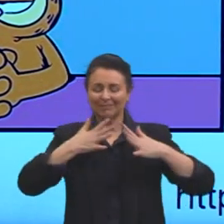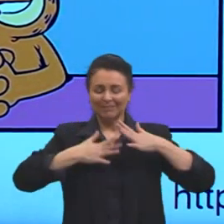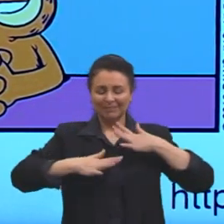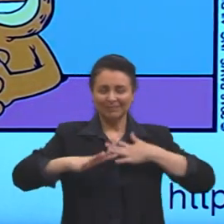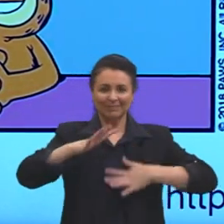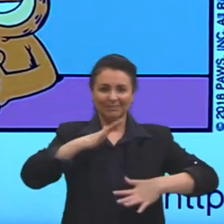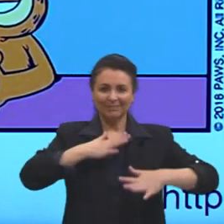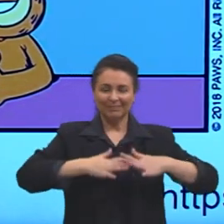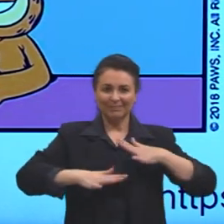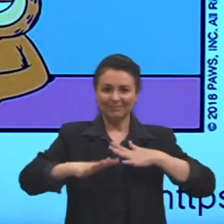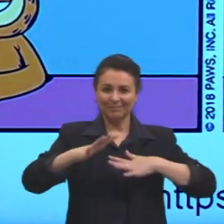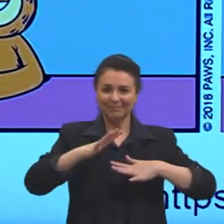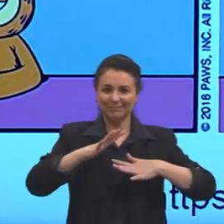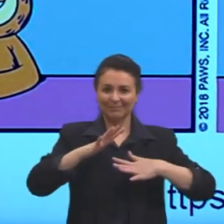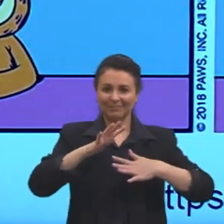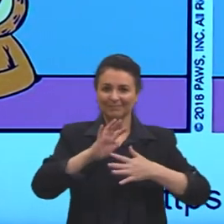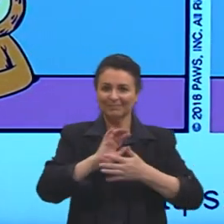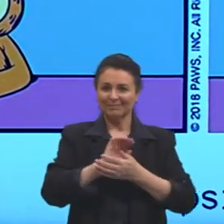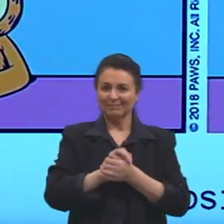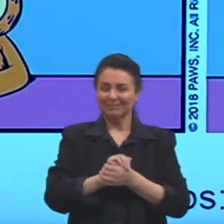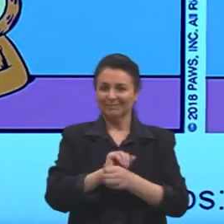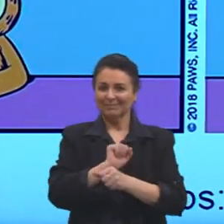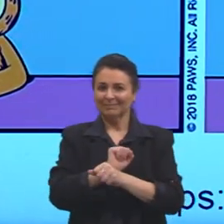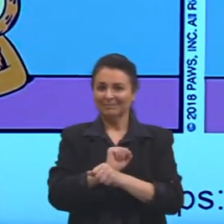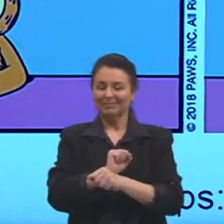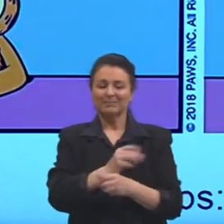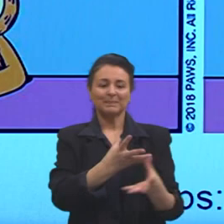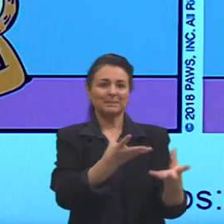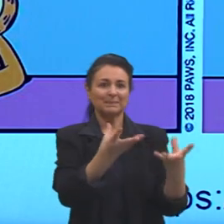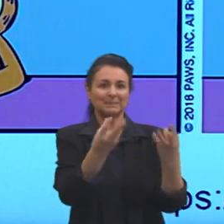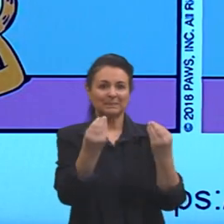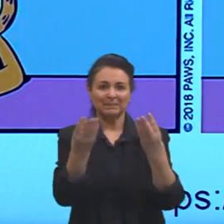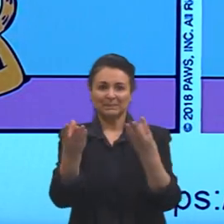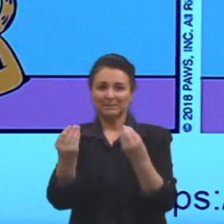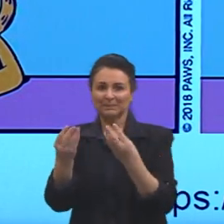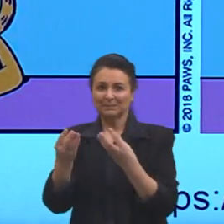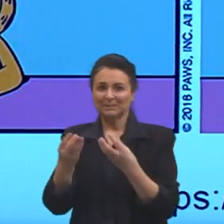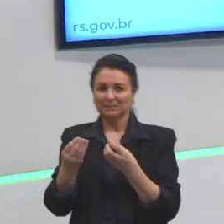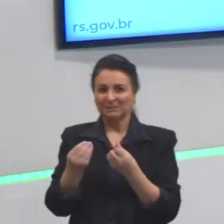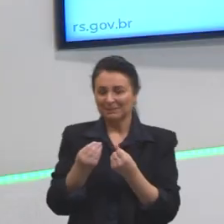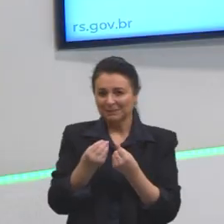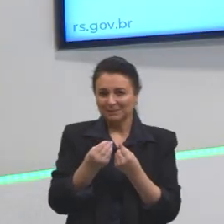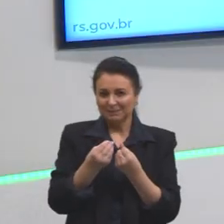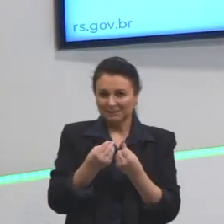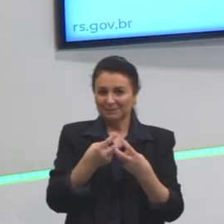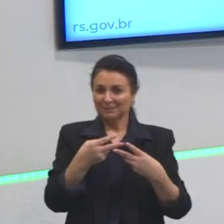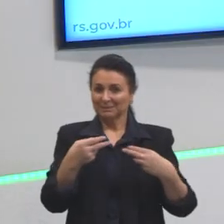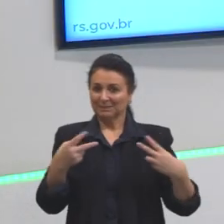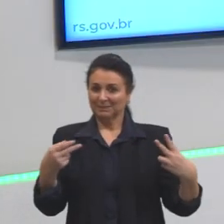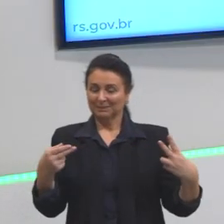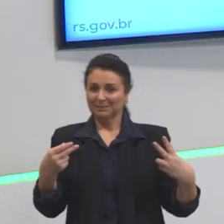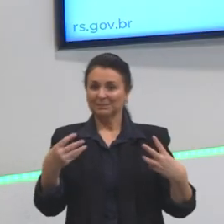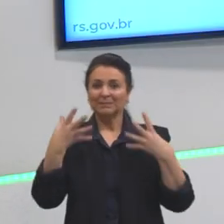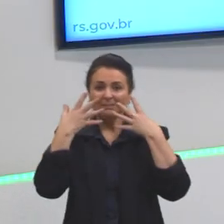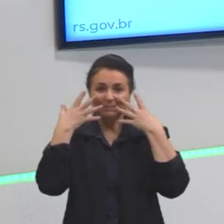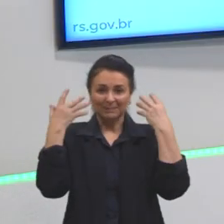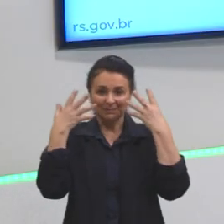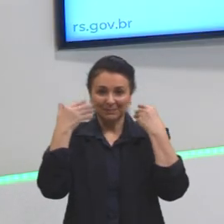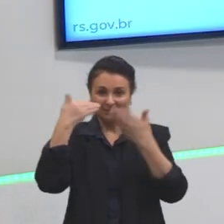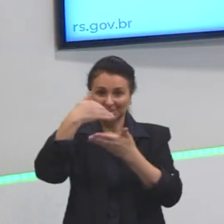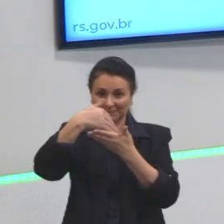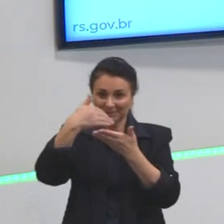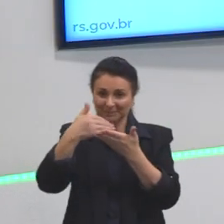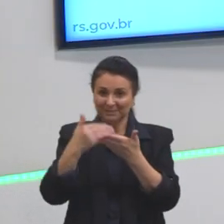e lá do celular do seu pai e muitas e muitas portas a Garfield sempre faminto